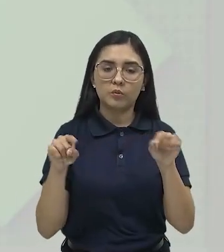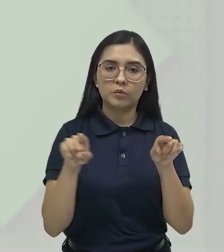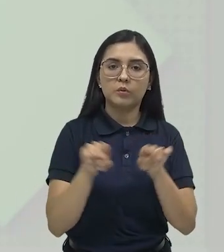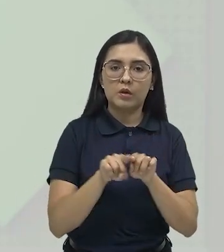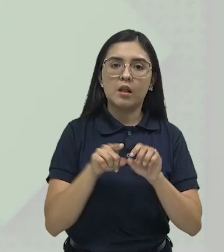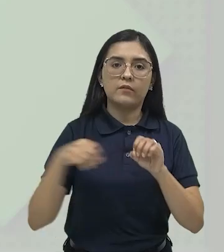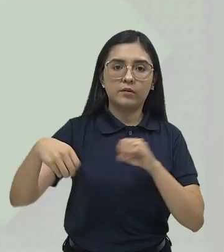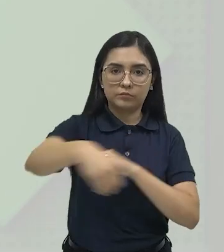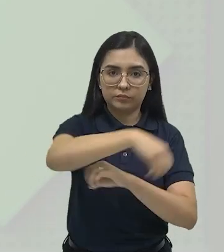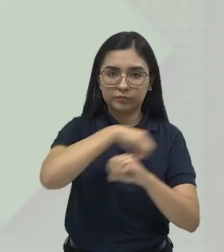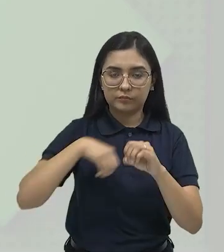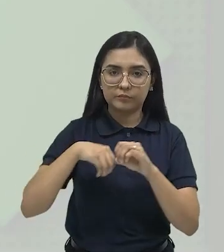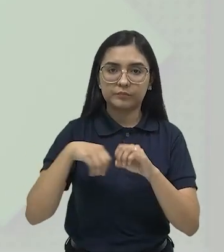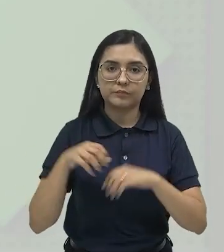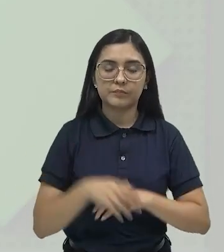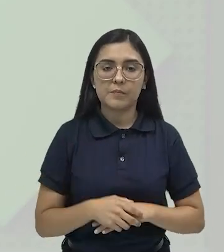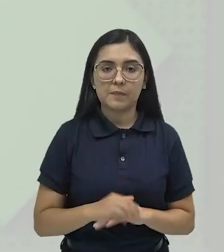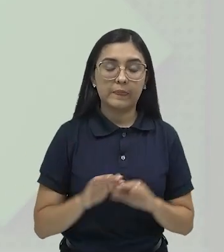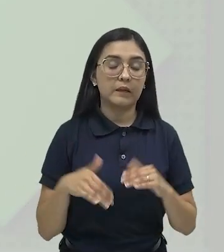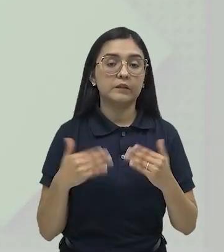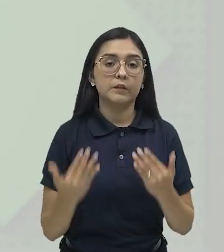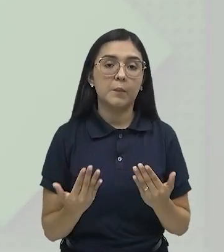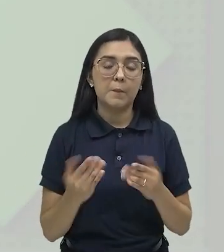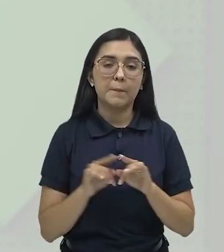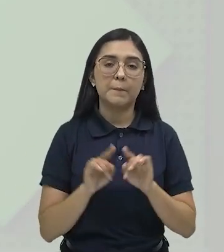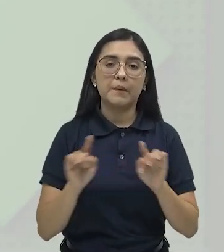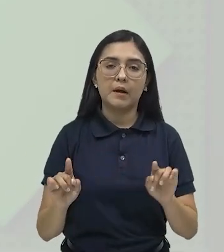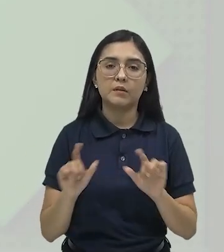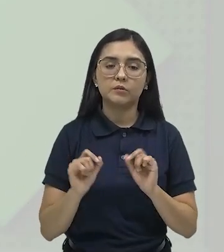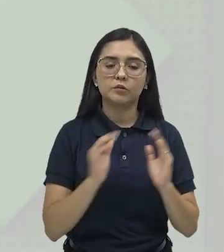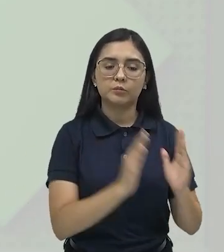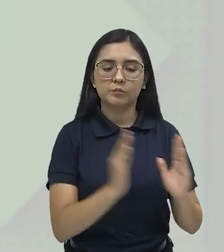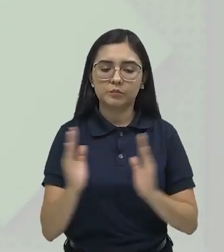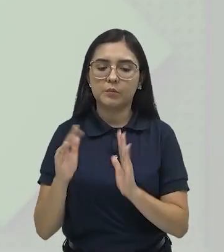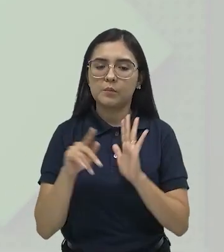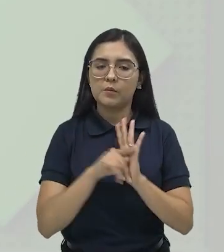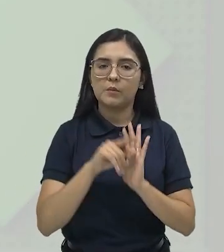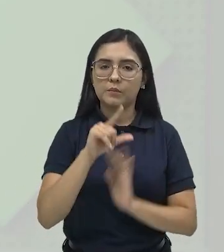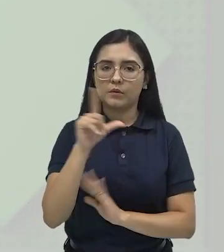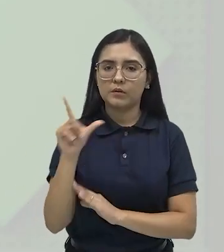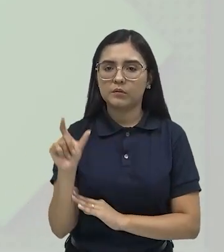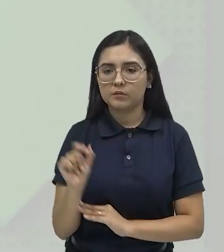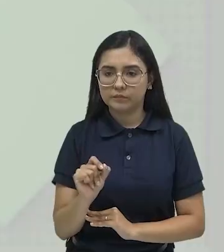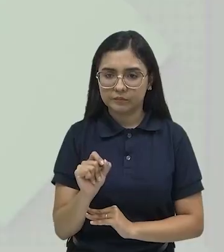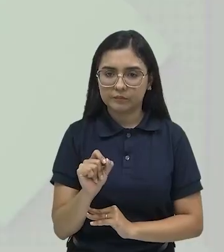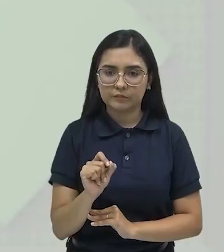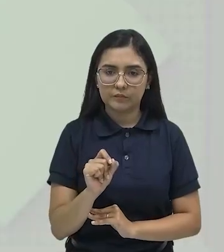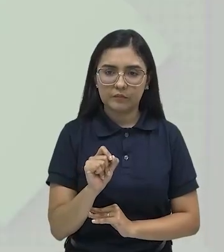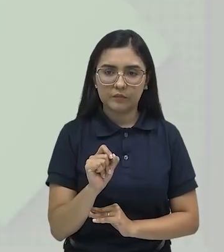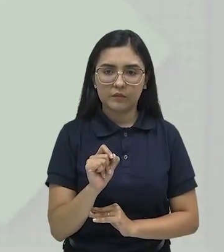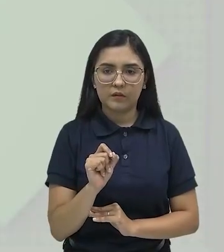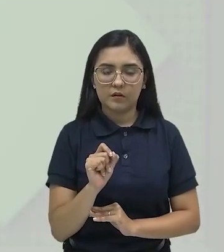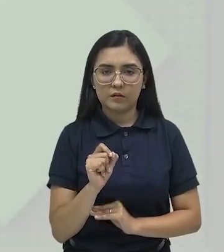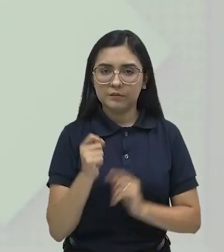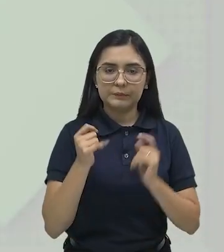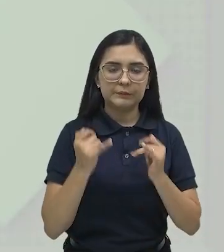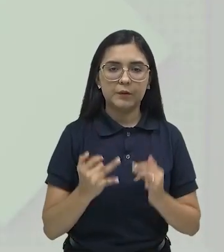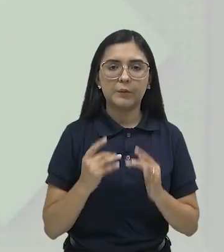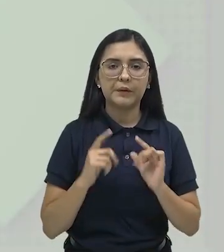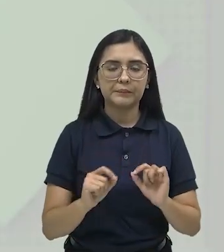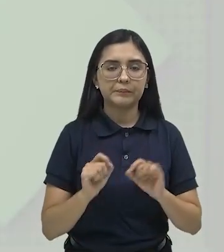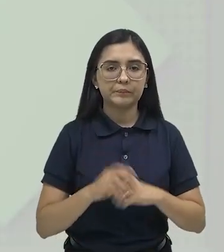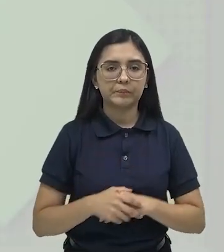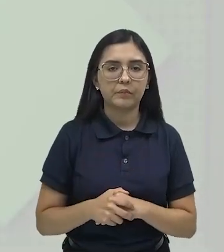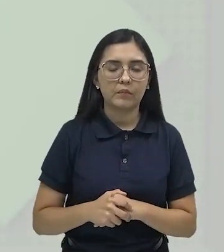planeta Terra, tá? Mas, para as fases da Lua, a gente sempre fala muito